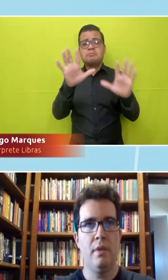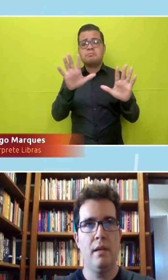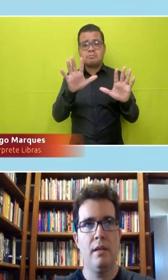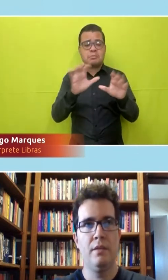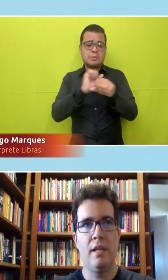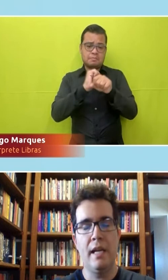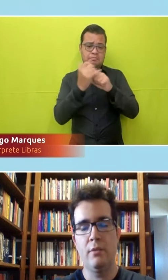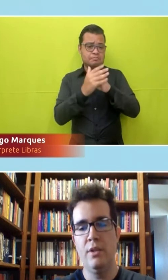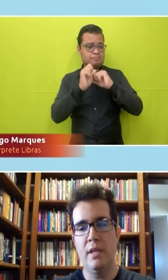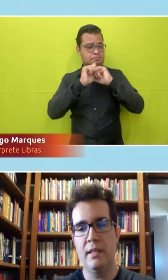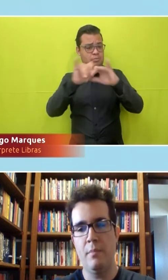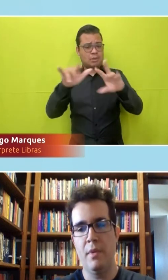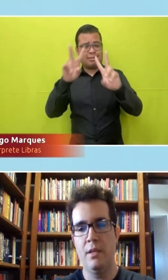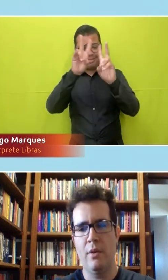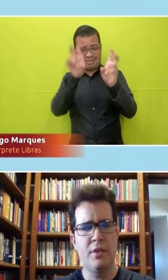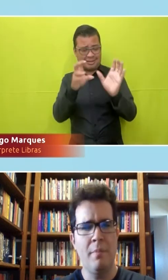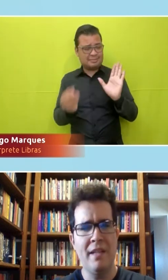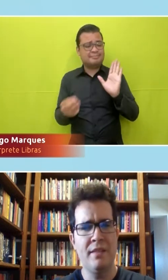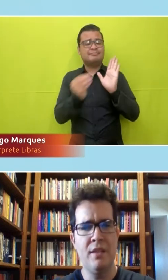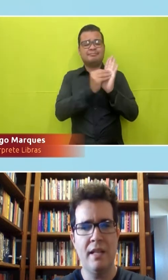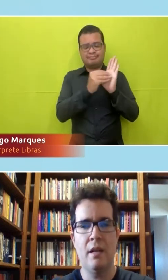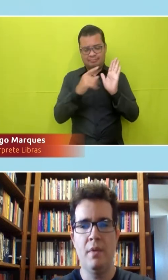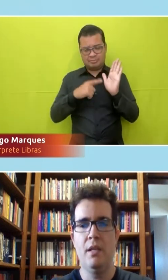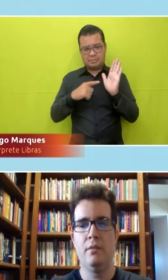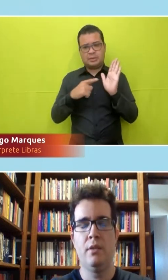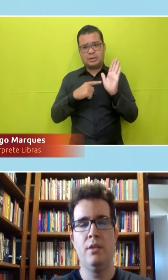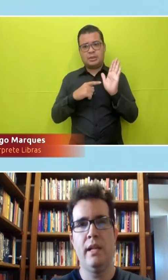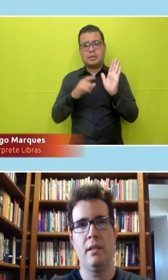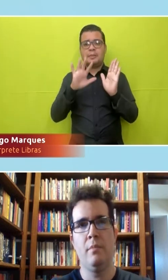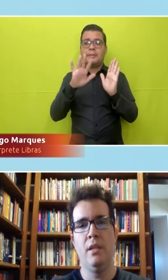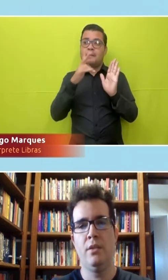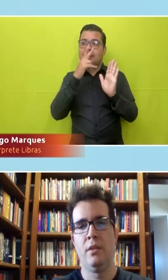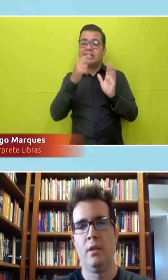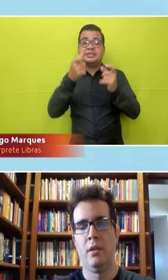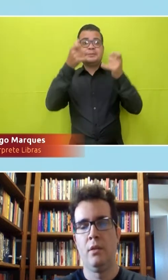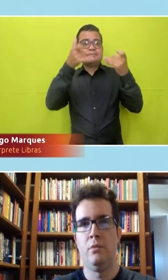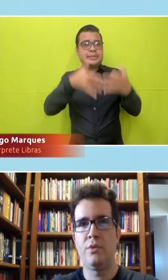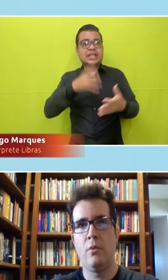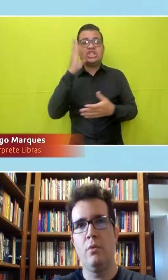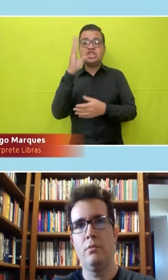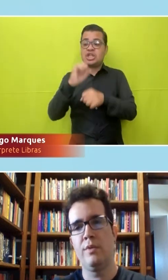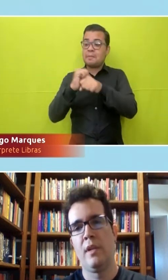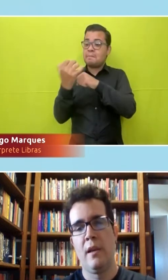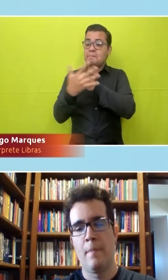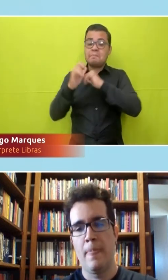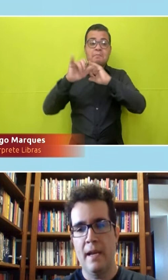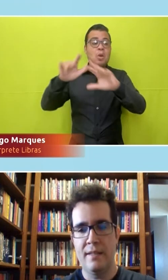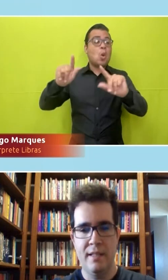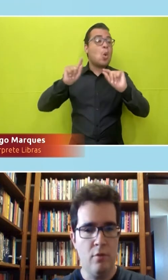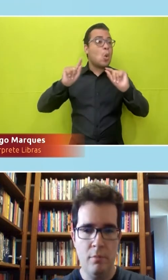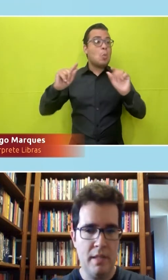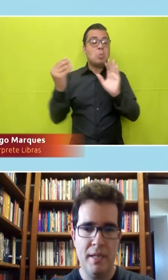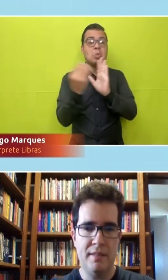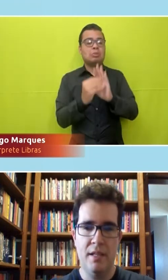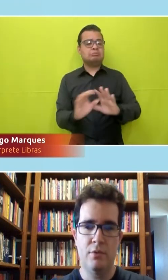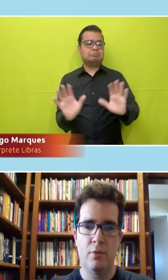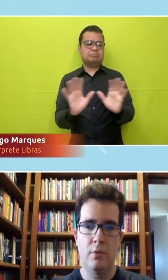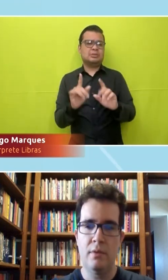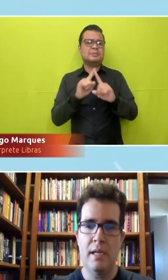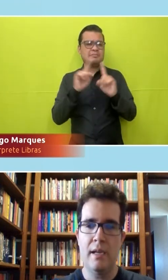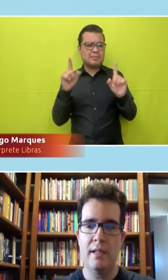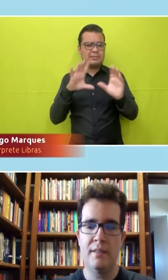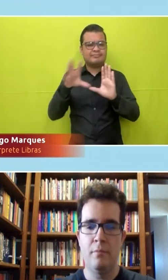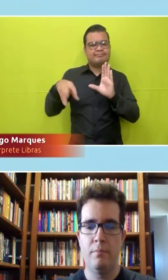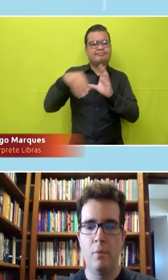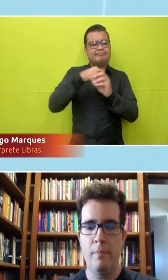assim, direto ou indiretamente. Eu acho que mais indiretamente do que diretamente nos contos, assim como está presente